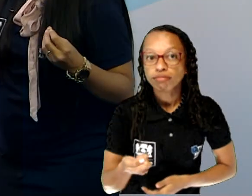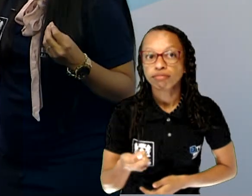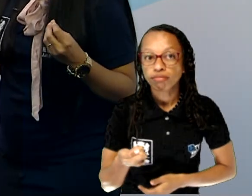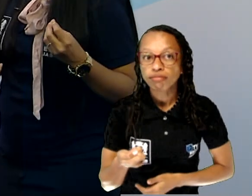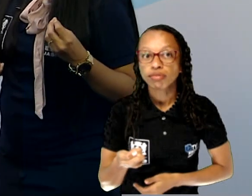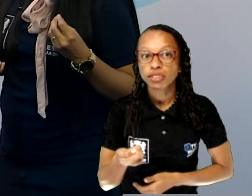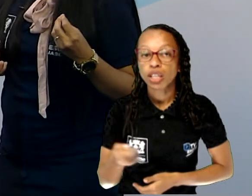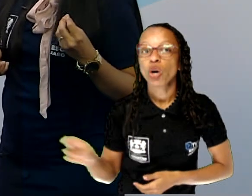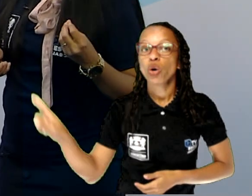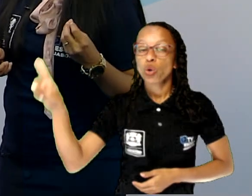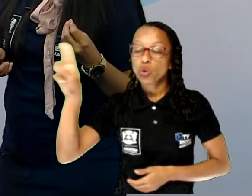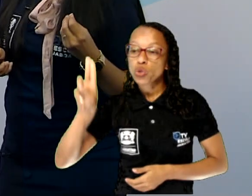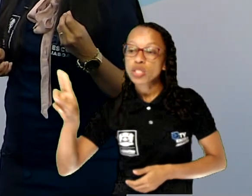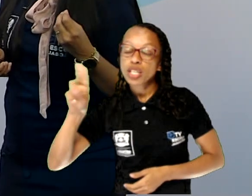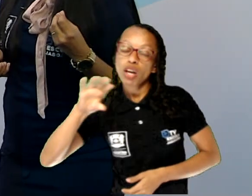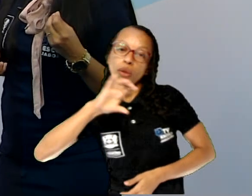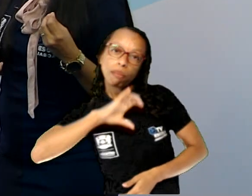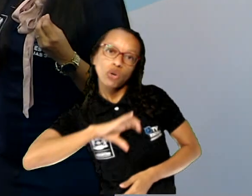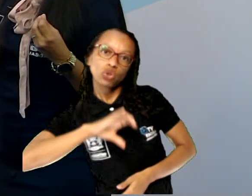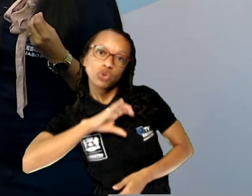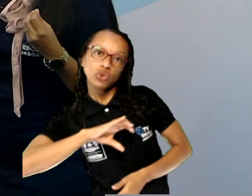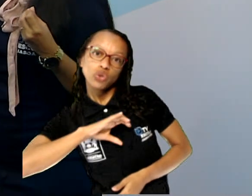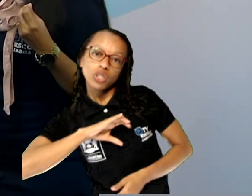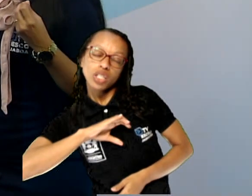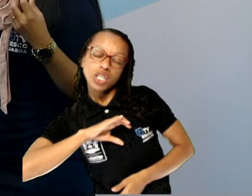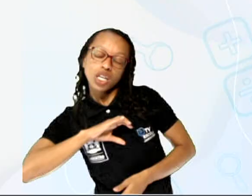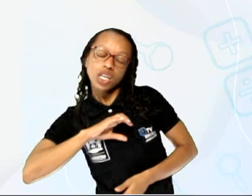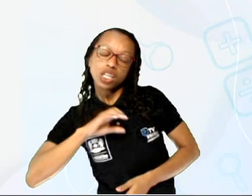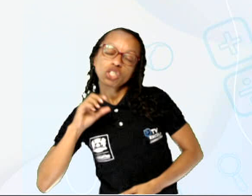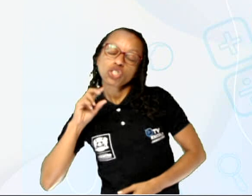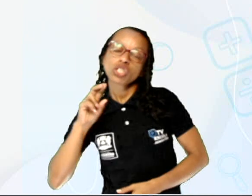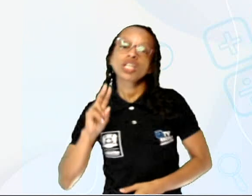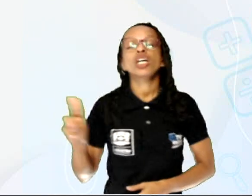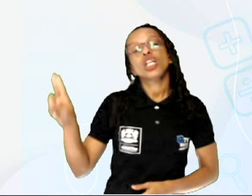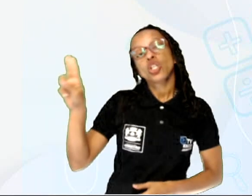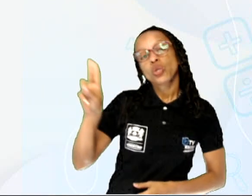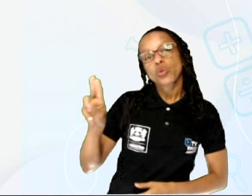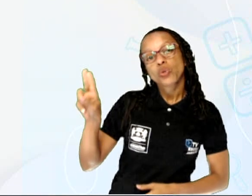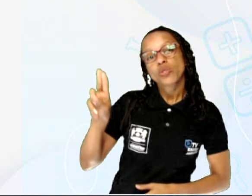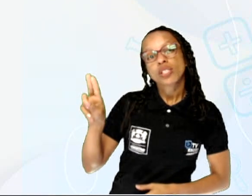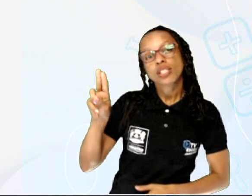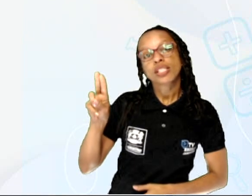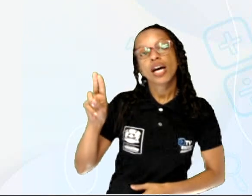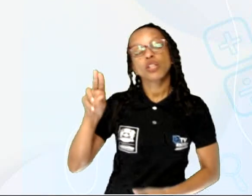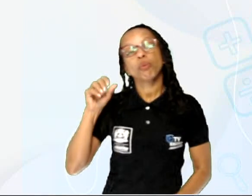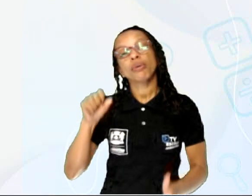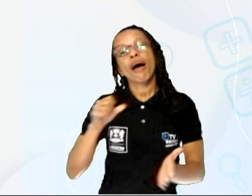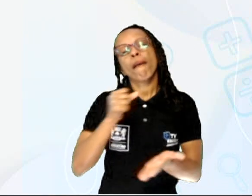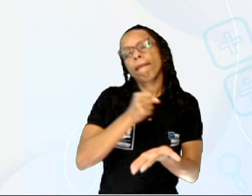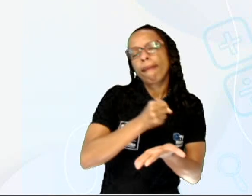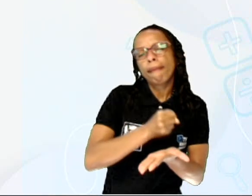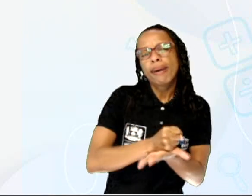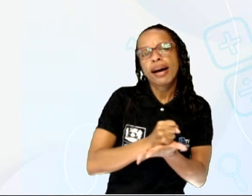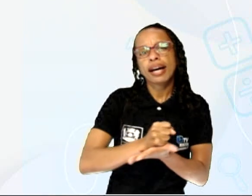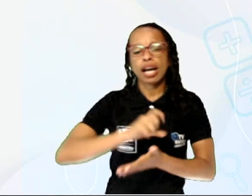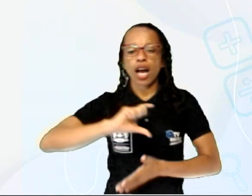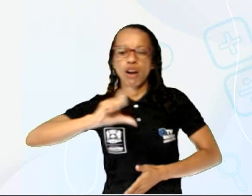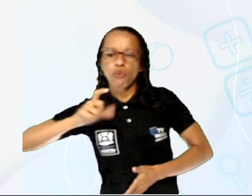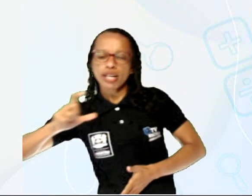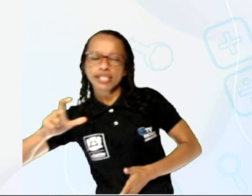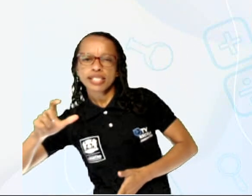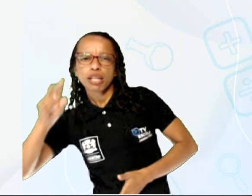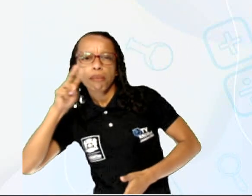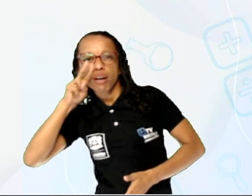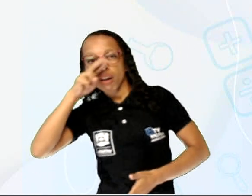diacrítico usado em português. Tem a função de marcar a posição da sílaba tônica. No caso específico do português, aparece sobre